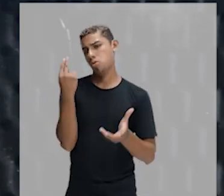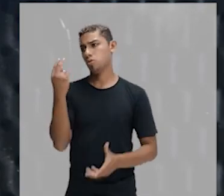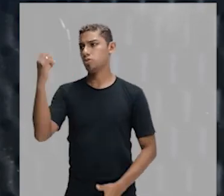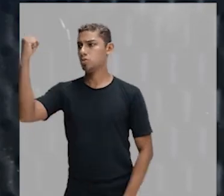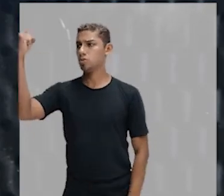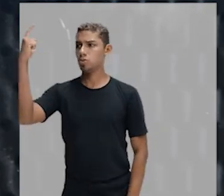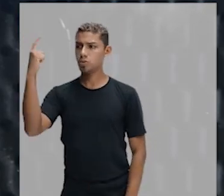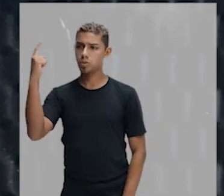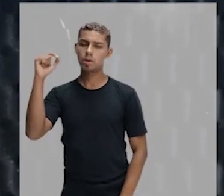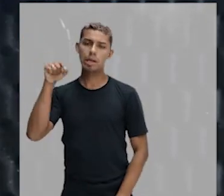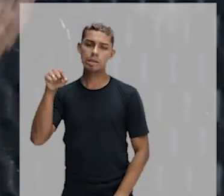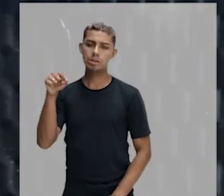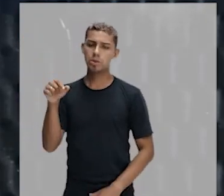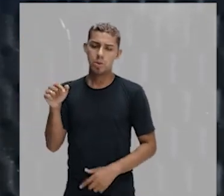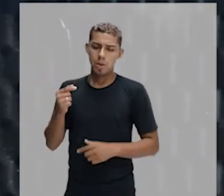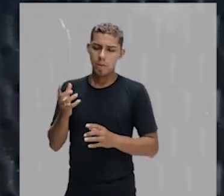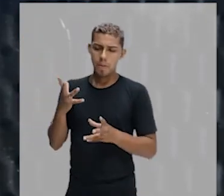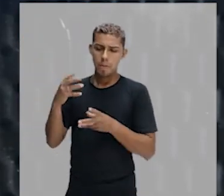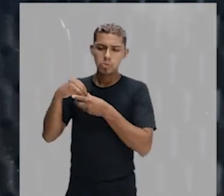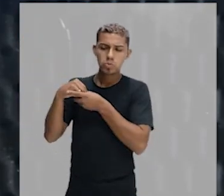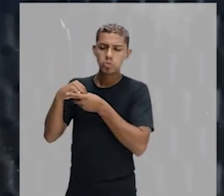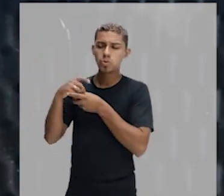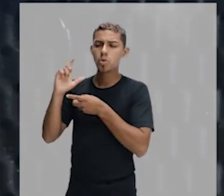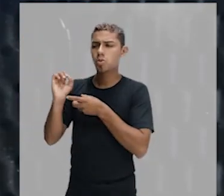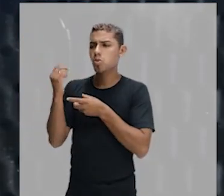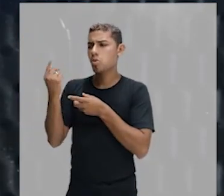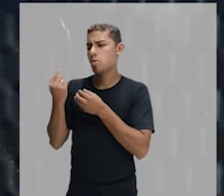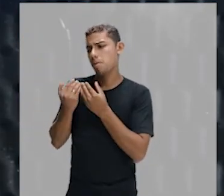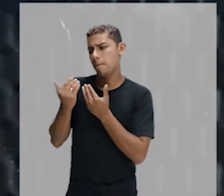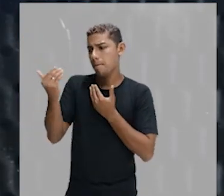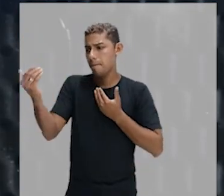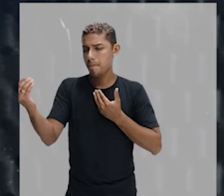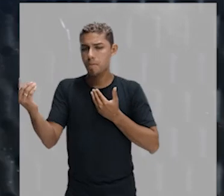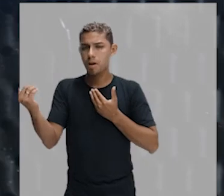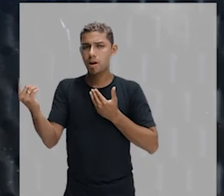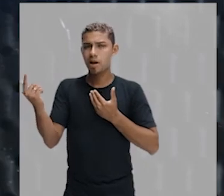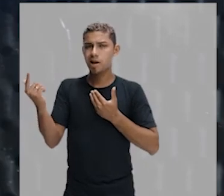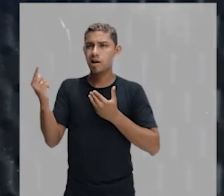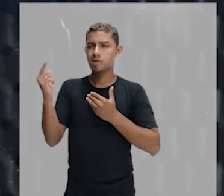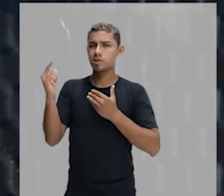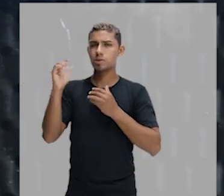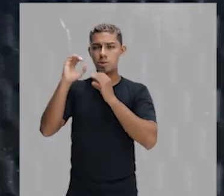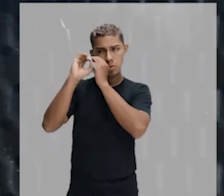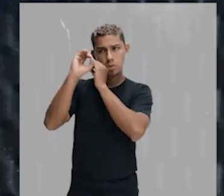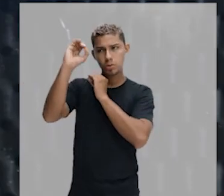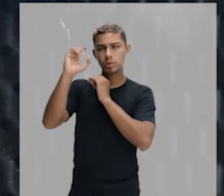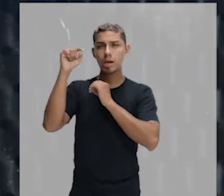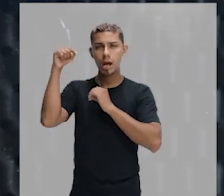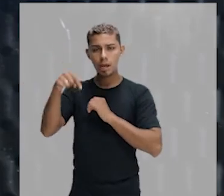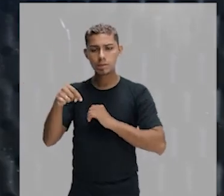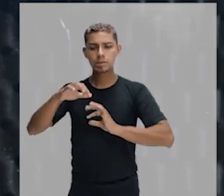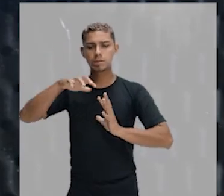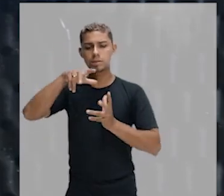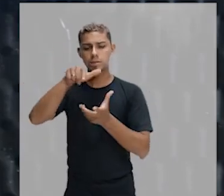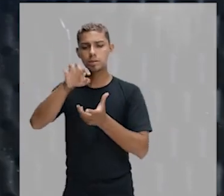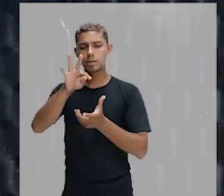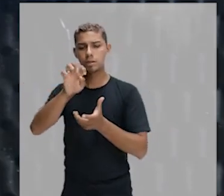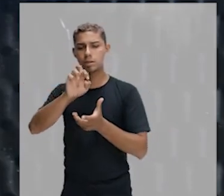Dentro dessas, ou próximo dessas constelações. Quando a gente fala dentro ou próximo, né, é visivelmente aqui da Terra,